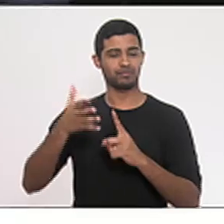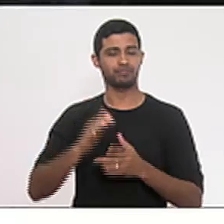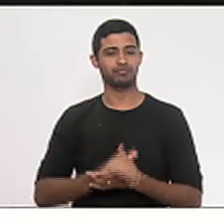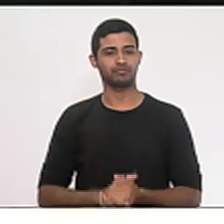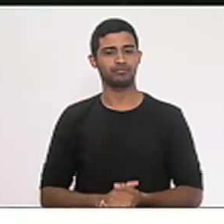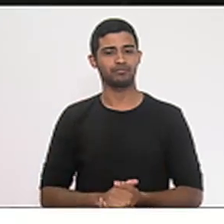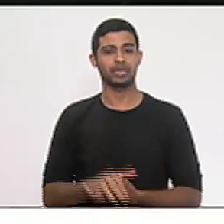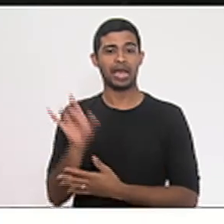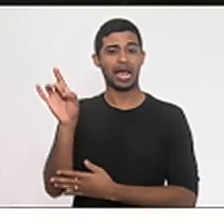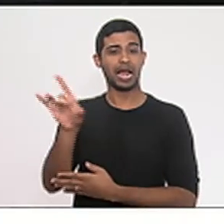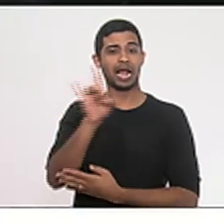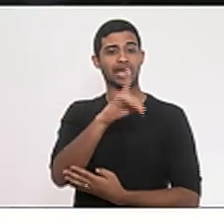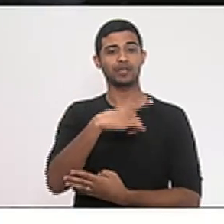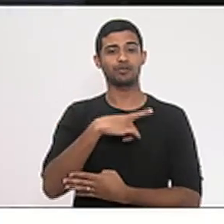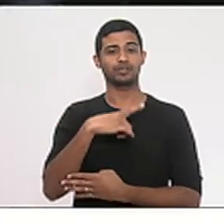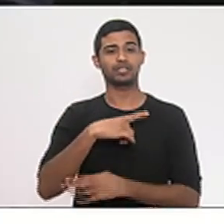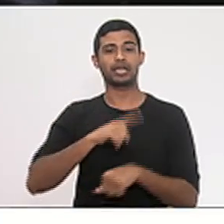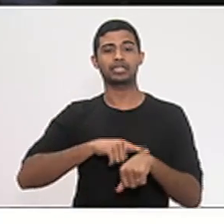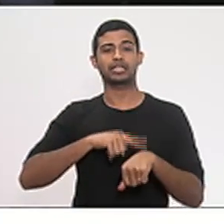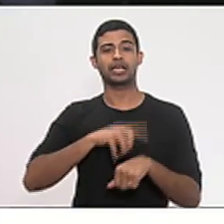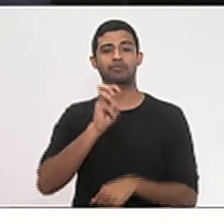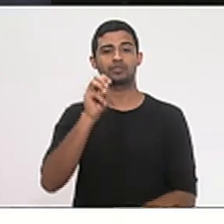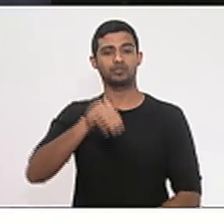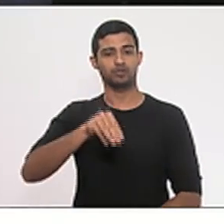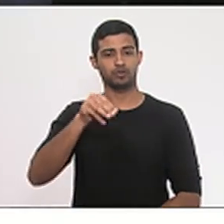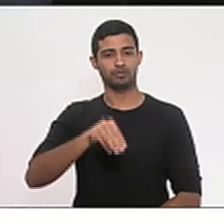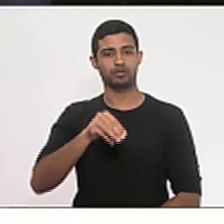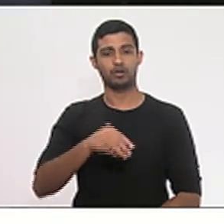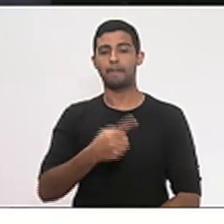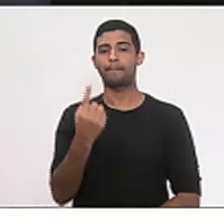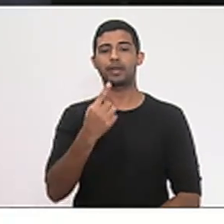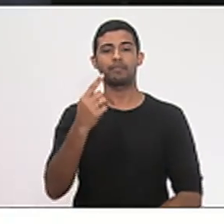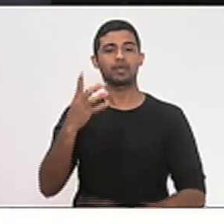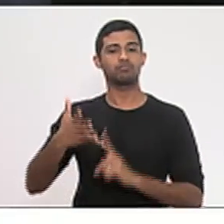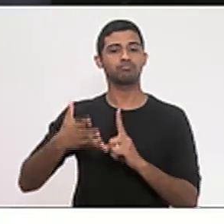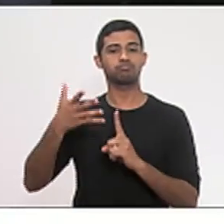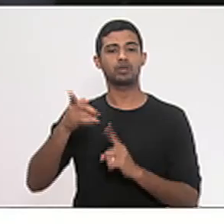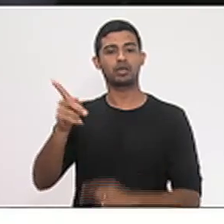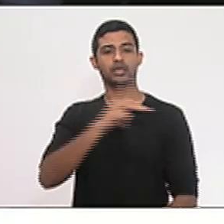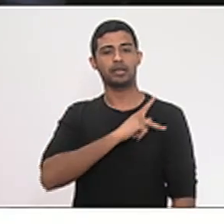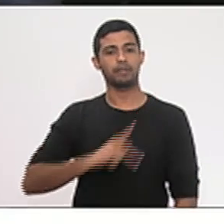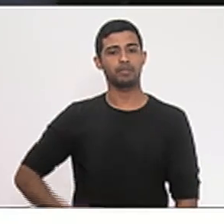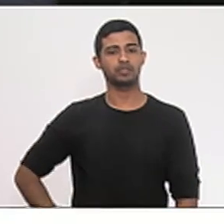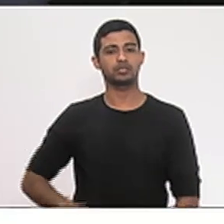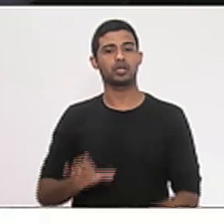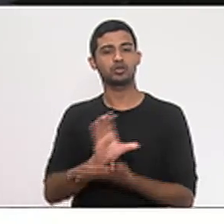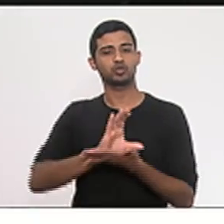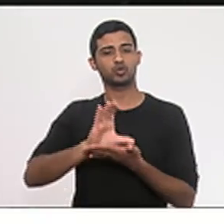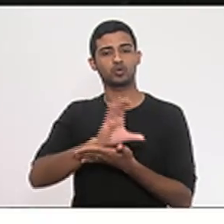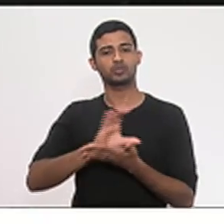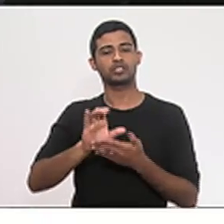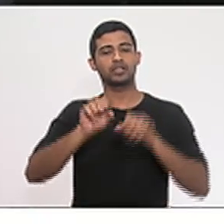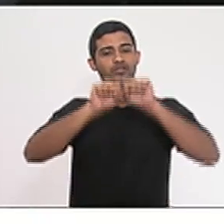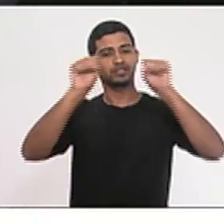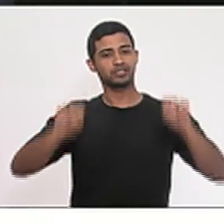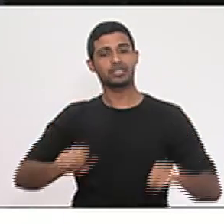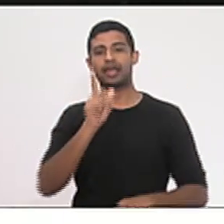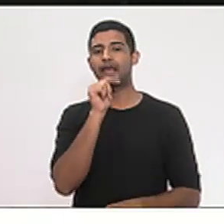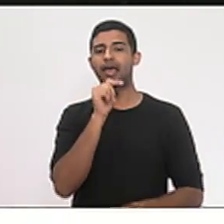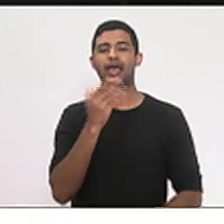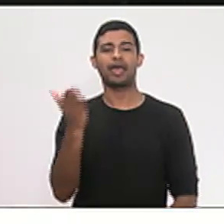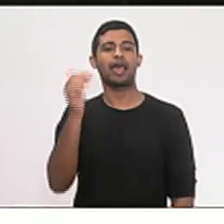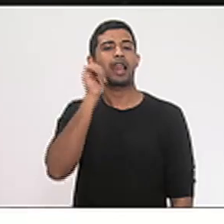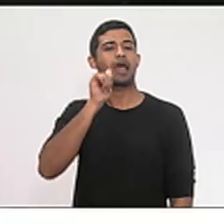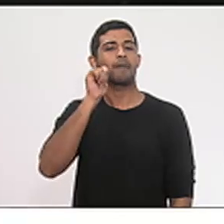e cada um terá 5 minutos. O primeiro a falar vai ser o presidente do Conselho Estadual de Recursos Hídricos, Dona